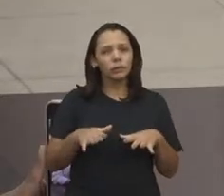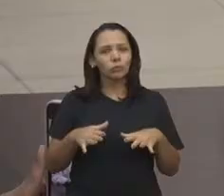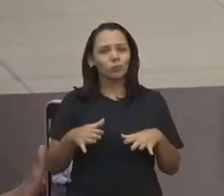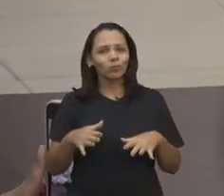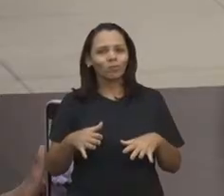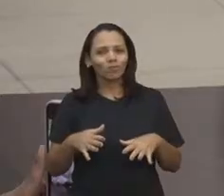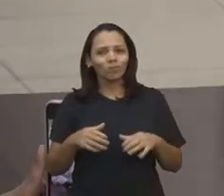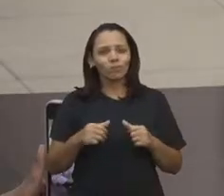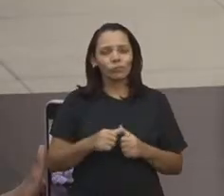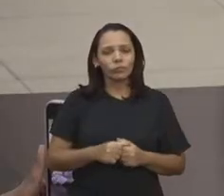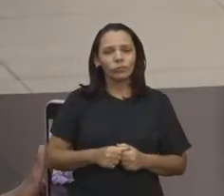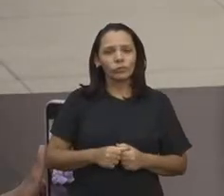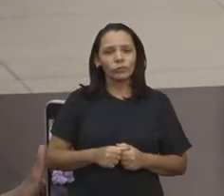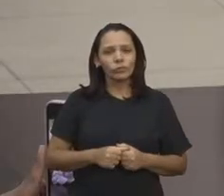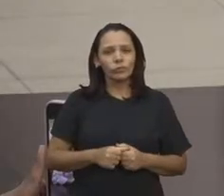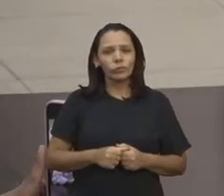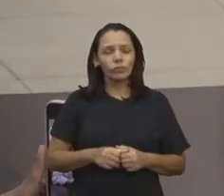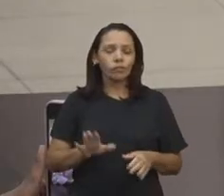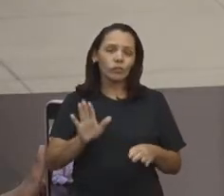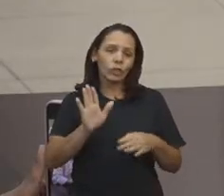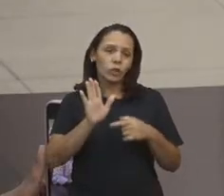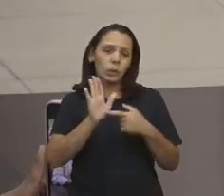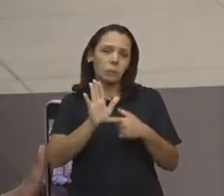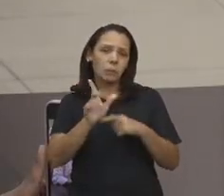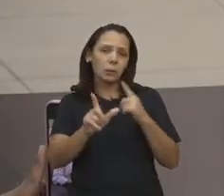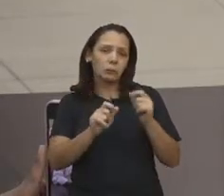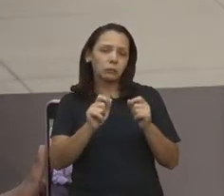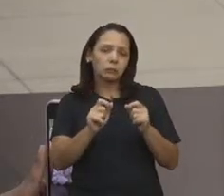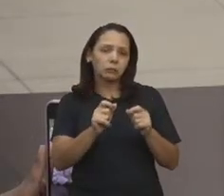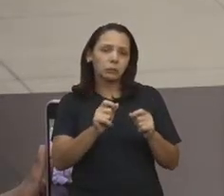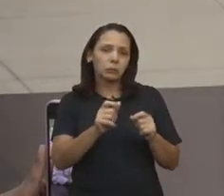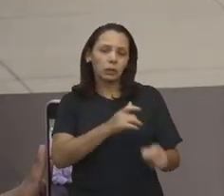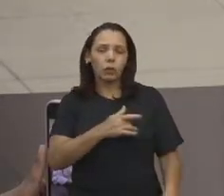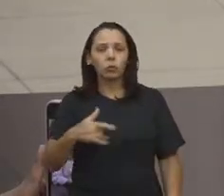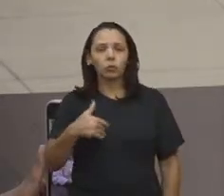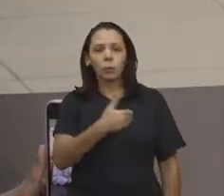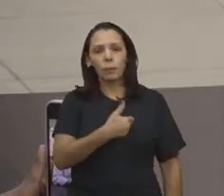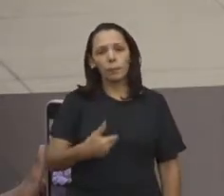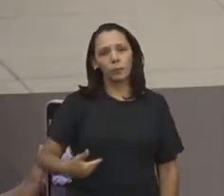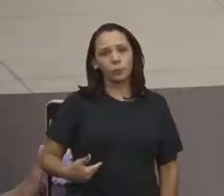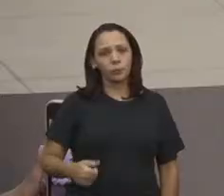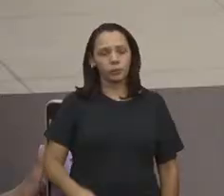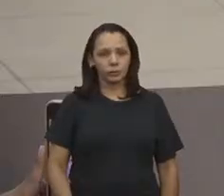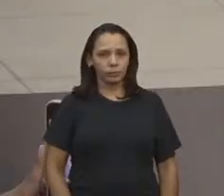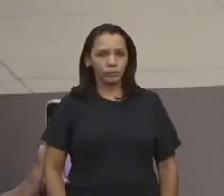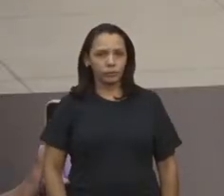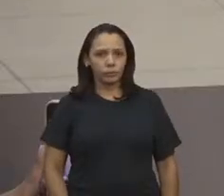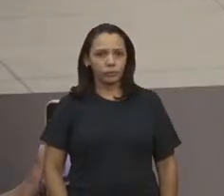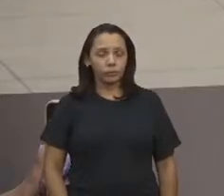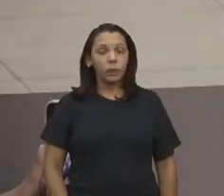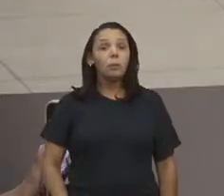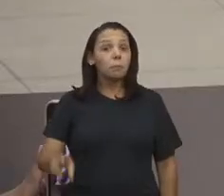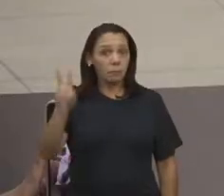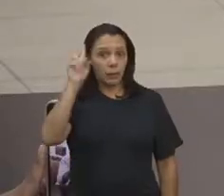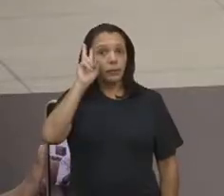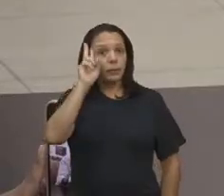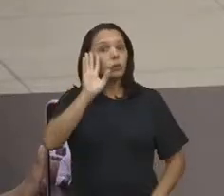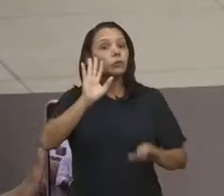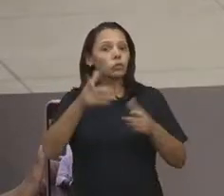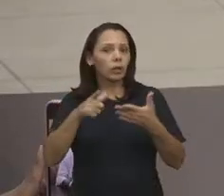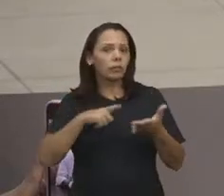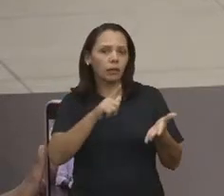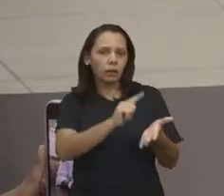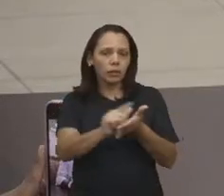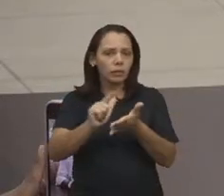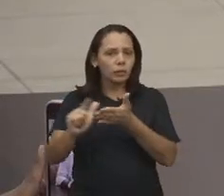um reflexo na questão da saúde pública, embora já na segunda-feira a gente vê o maquinário trabalhando. E aí tem a